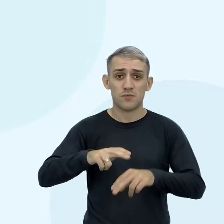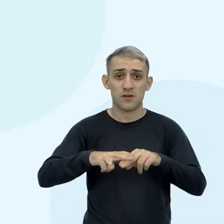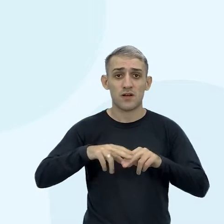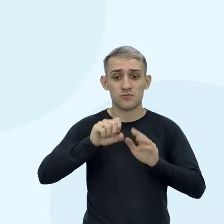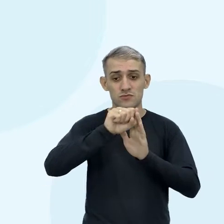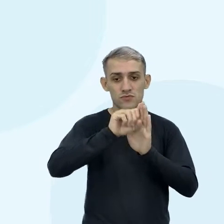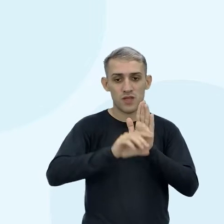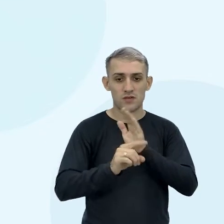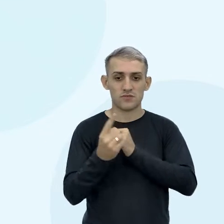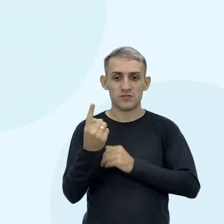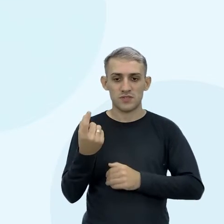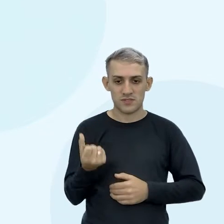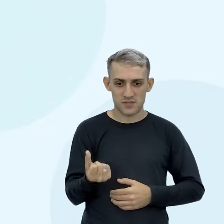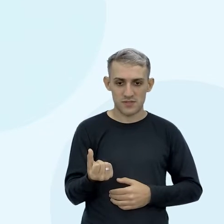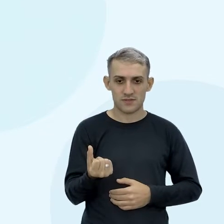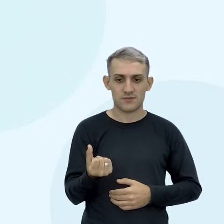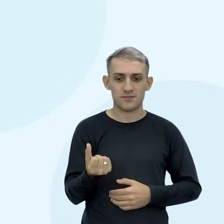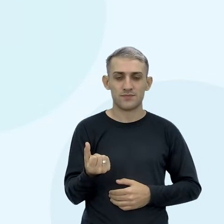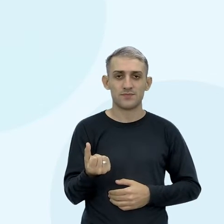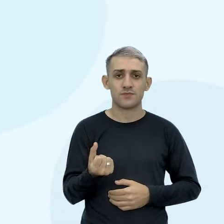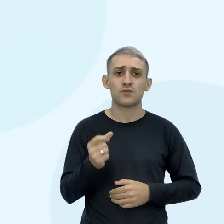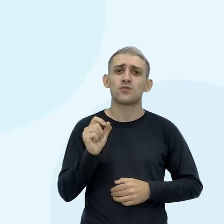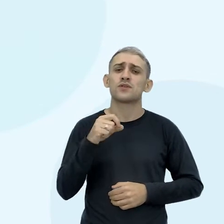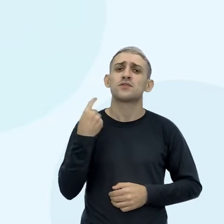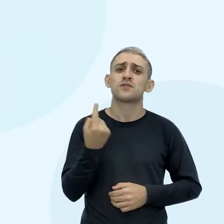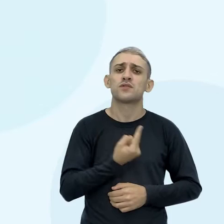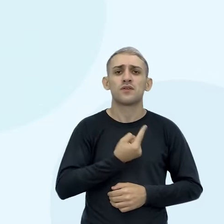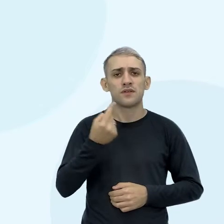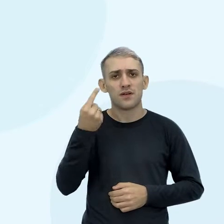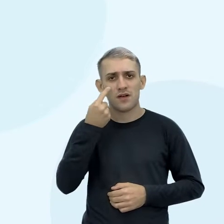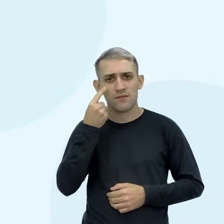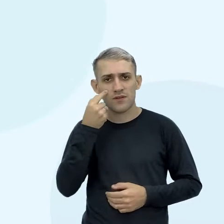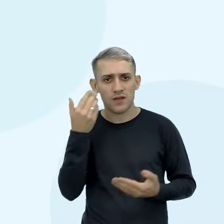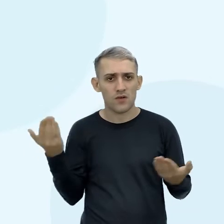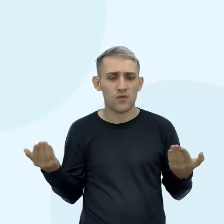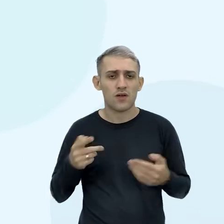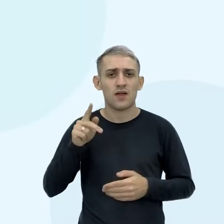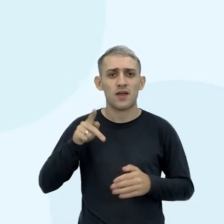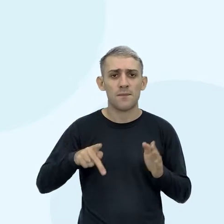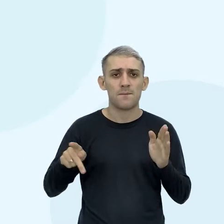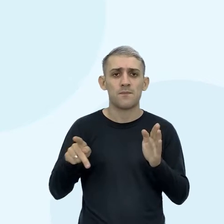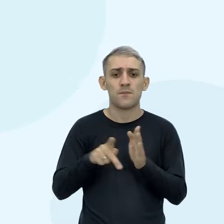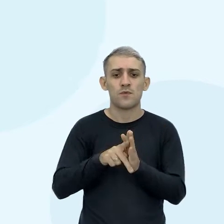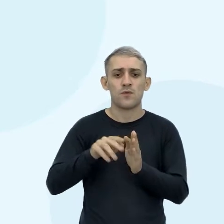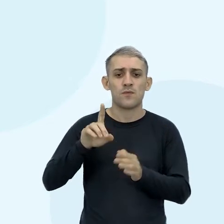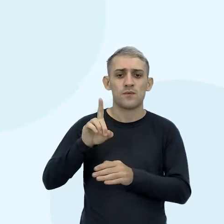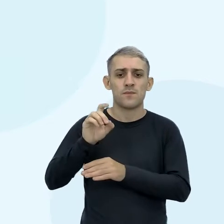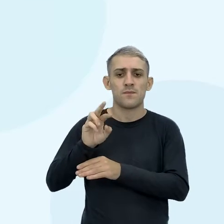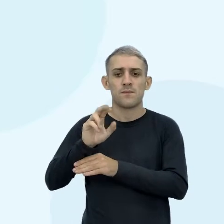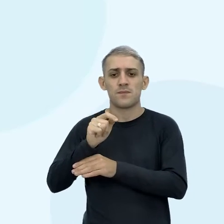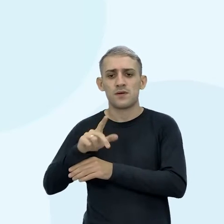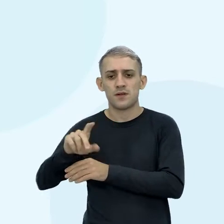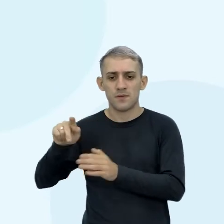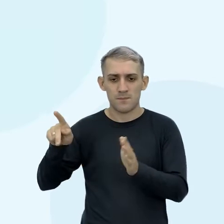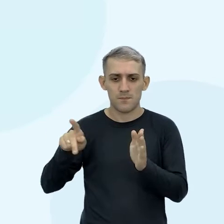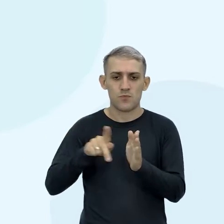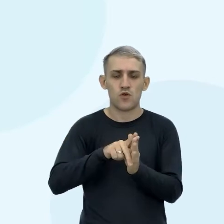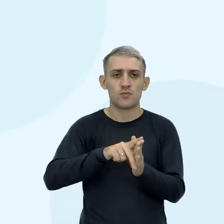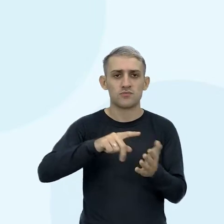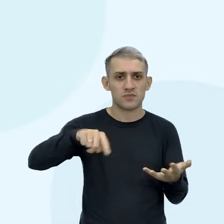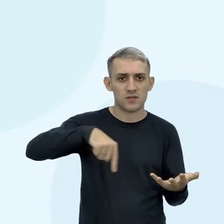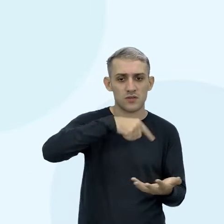século XVI. O que a gente está olhando é um padrão que se mantém nessa Divisão Internacional do